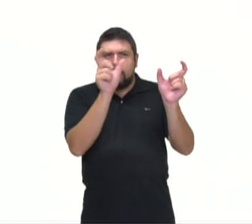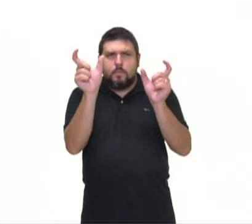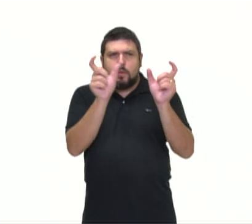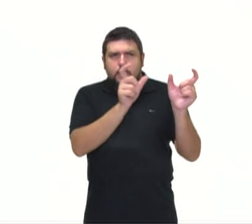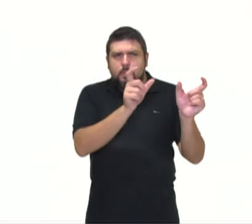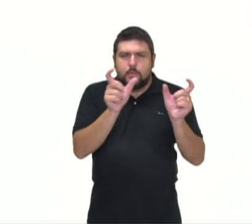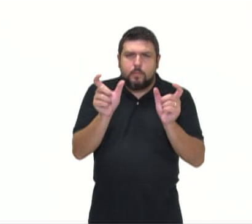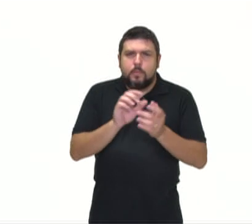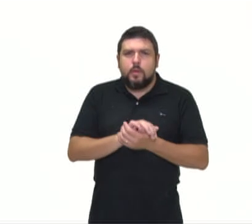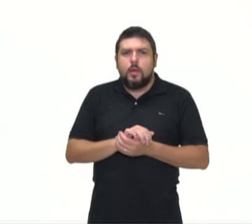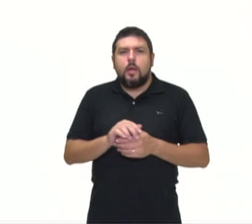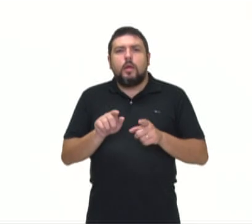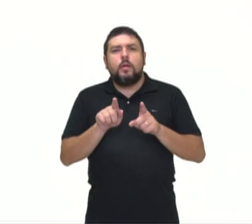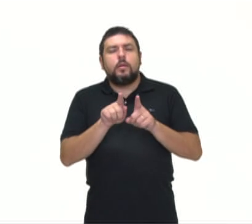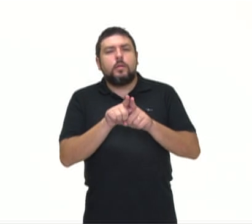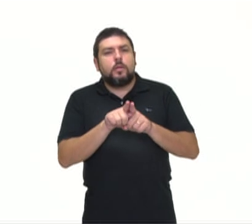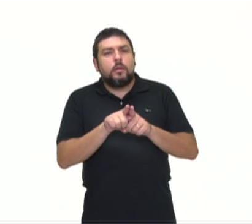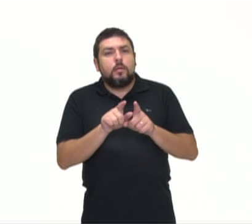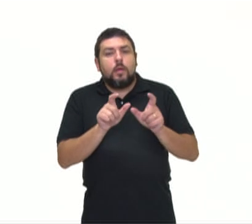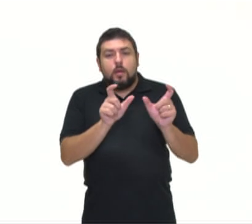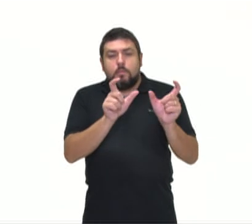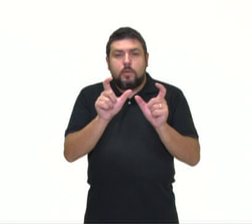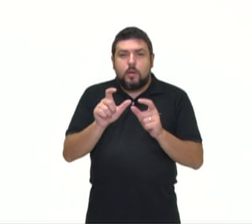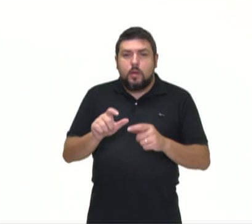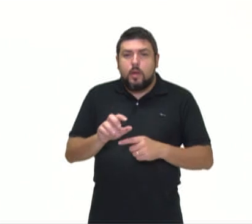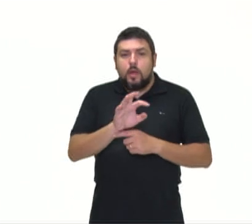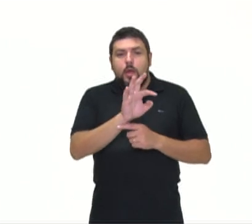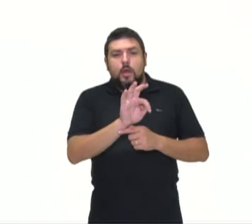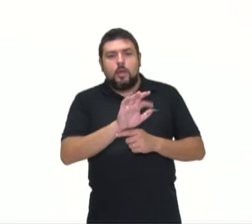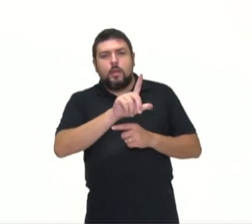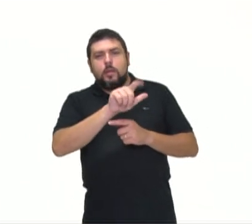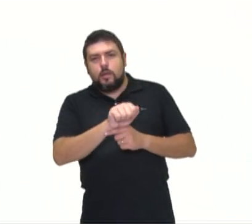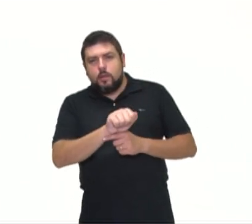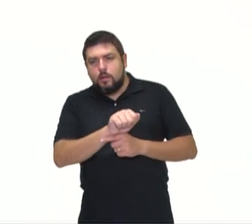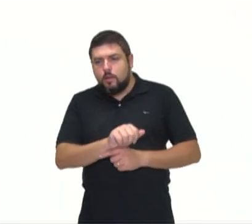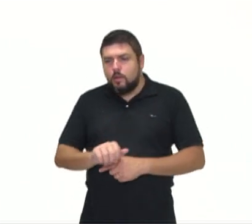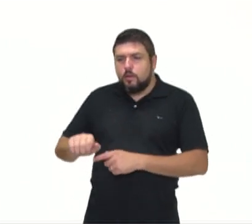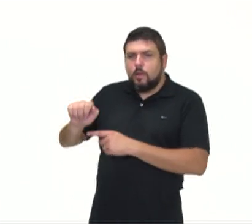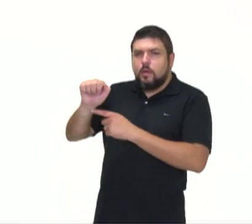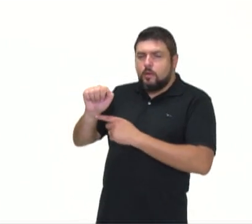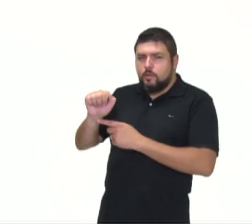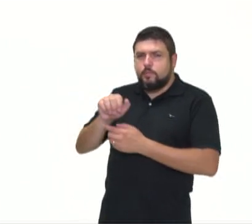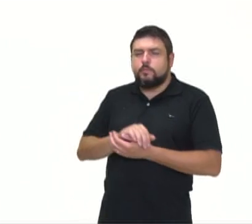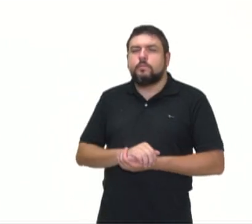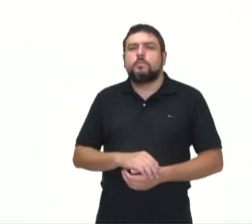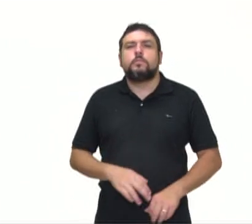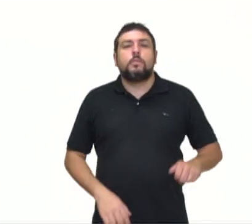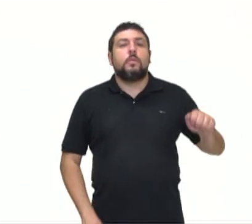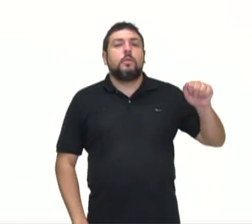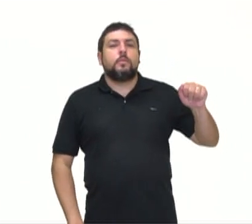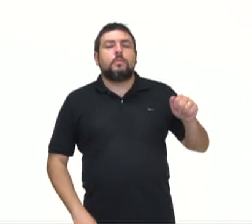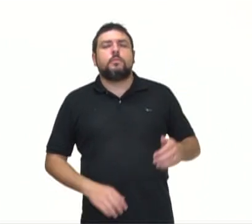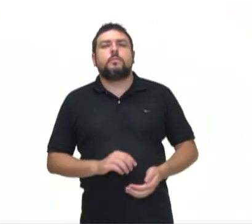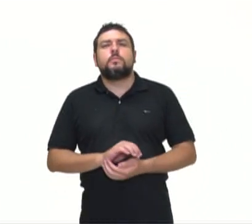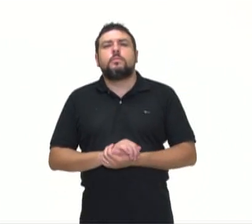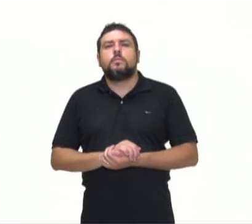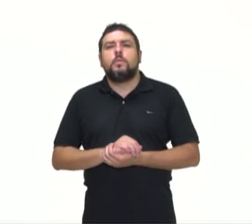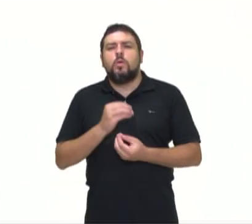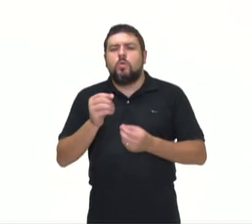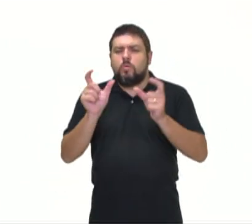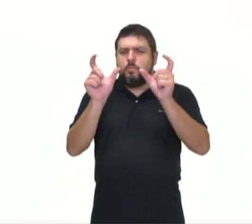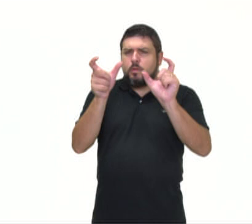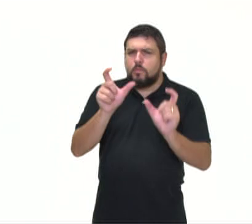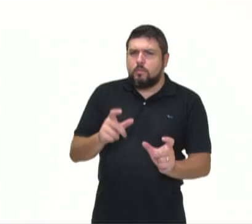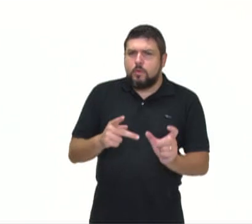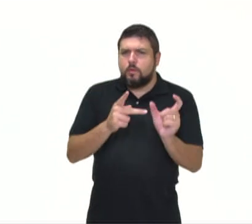características e também as palavras tela e a. E as perguntas. Letra A. Como são classificados esses